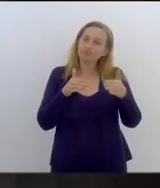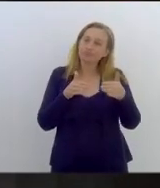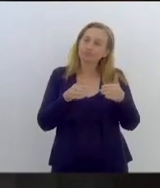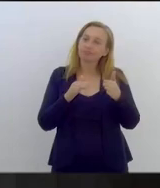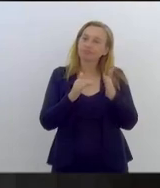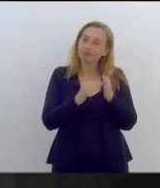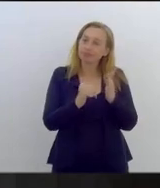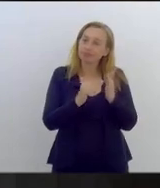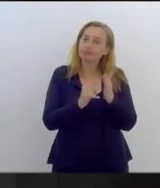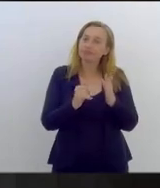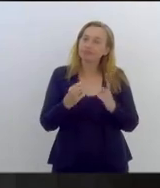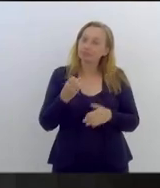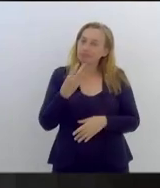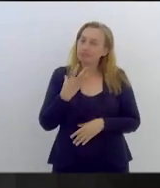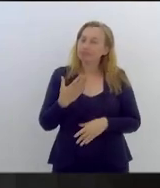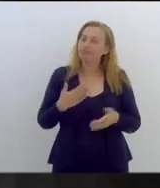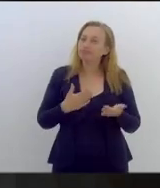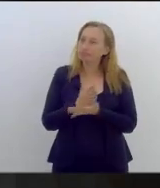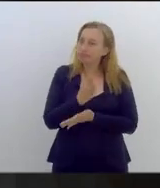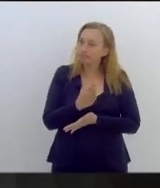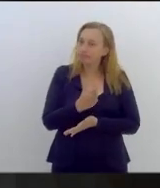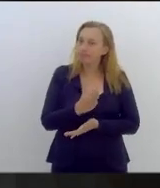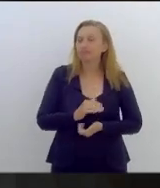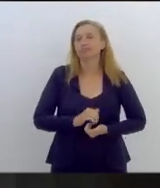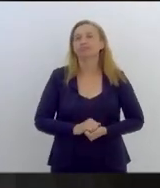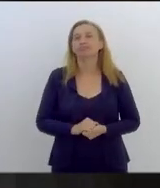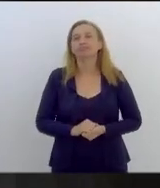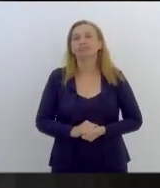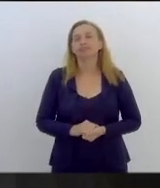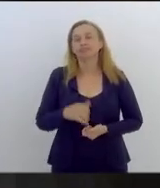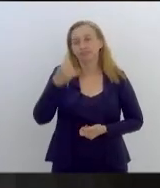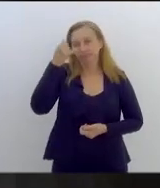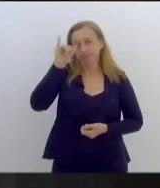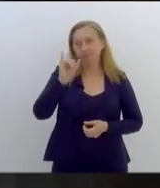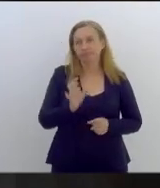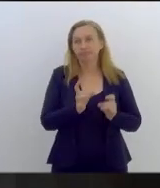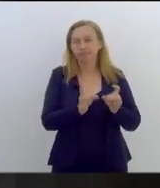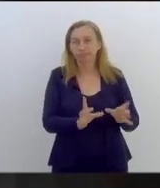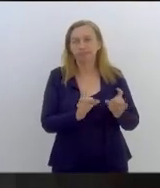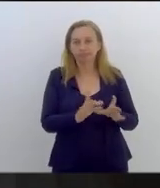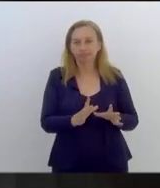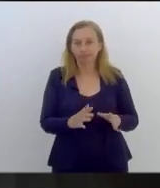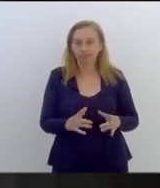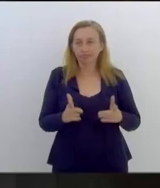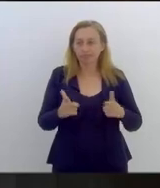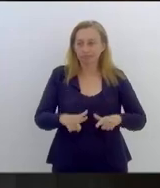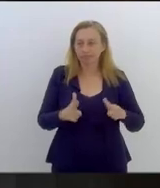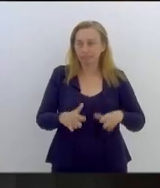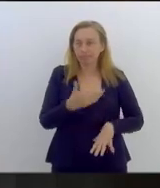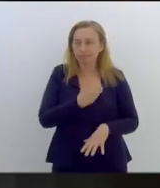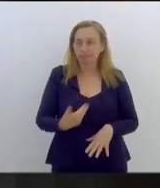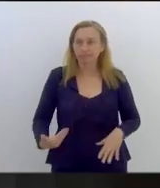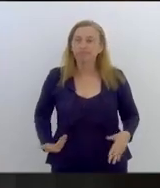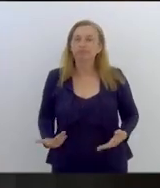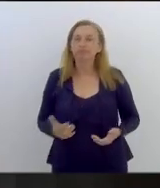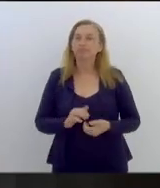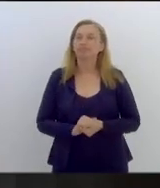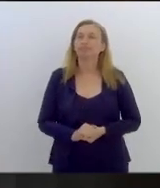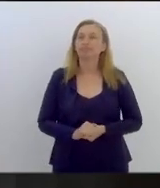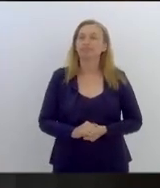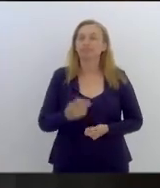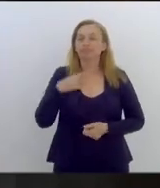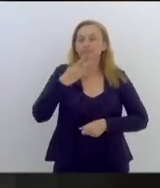válido aprovar. É um princípio semelhante àquele que evita a privatização das praias. Só que, nesse caso, a gente está falando